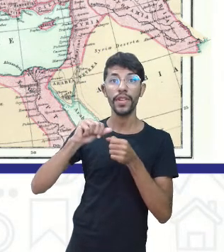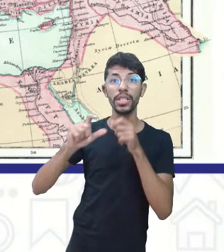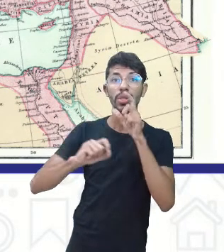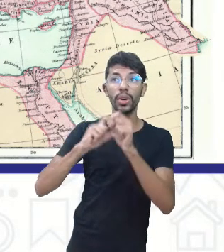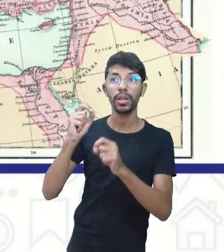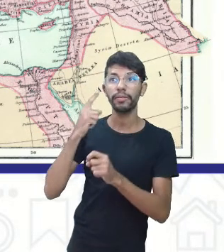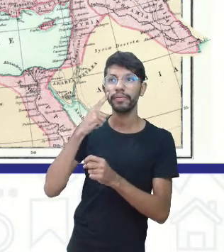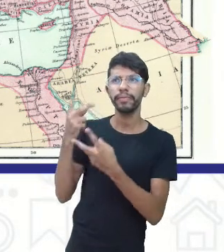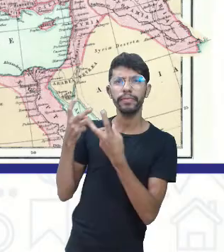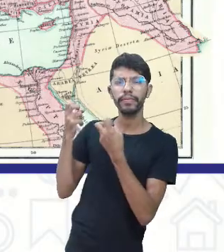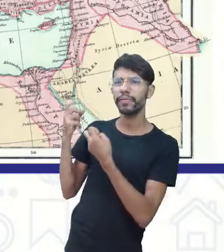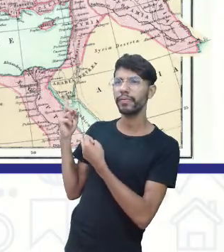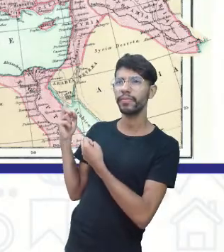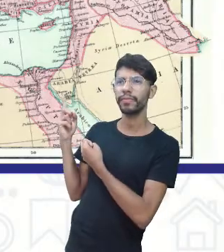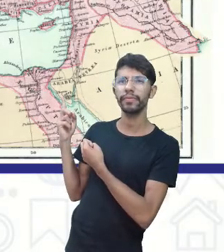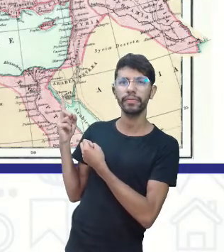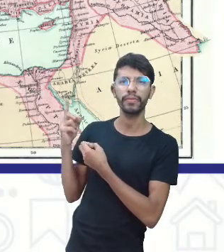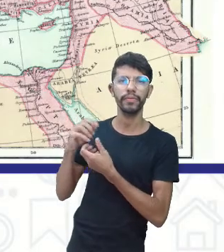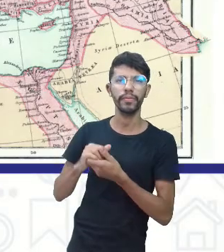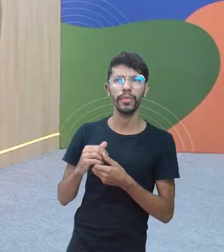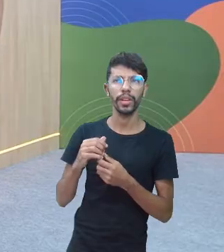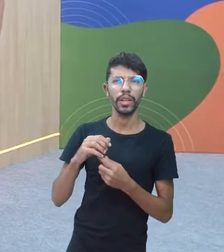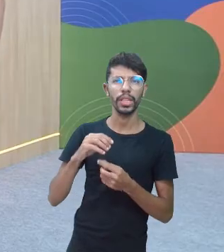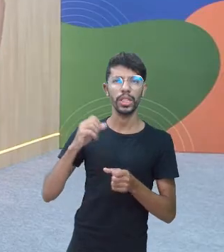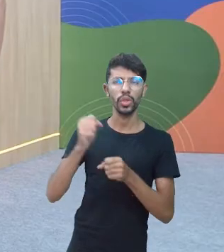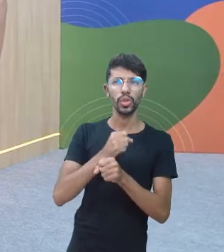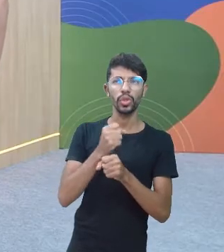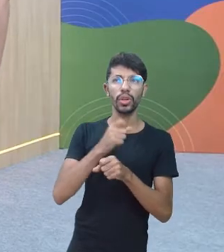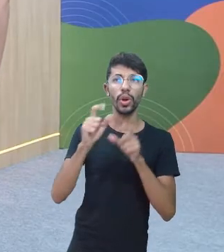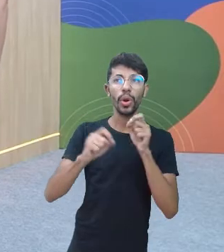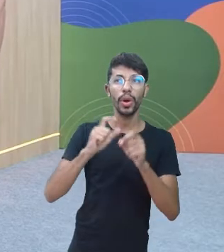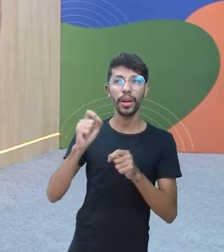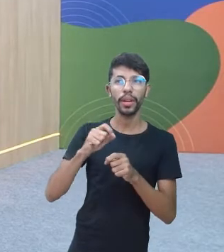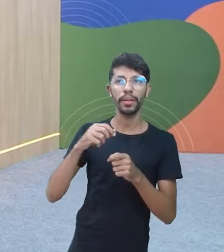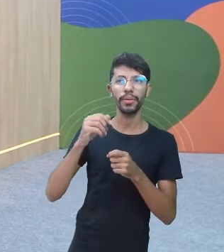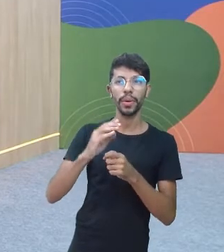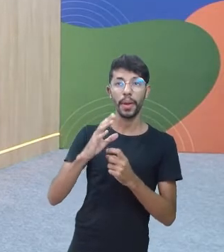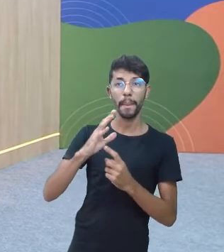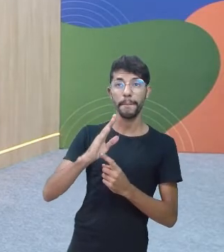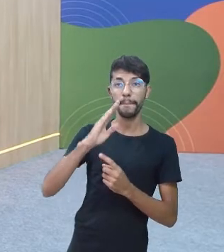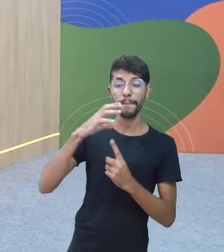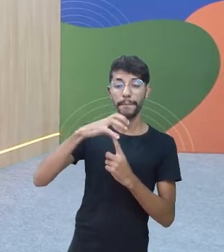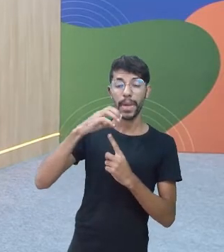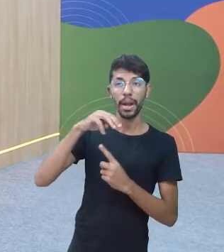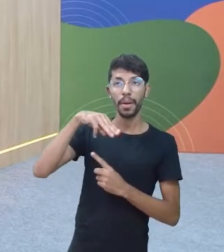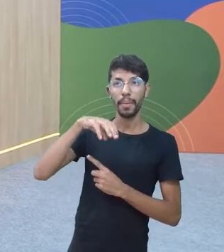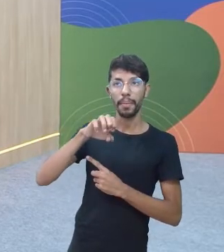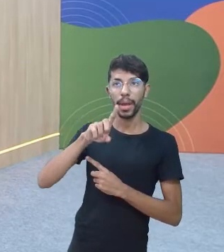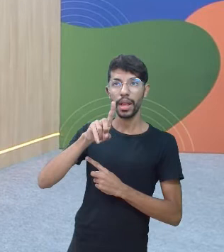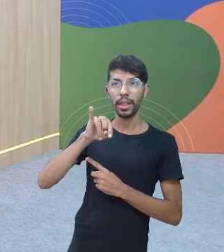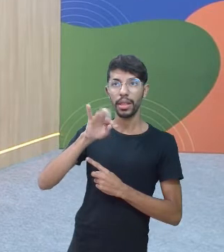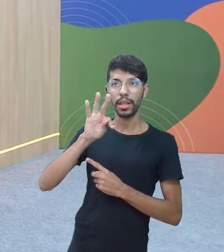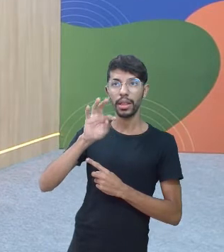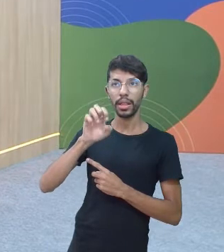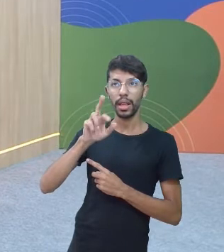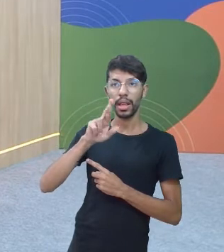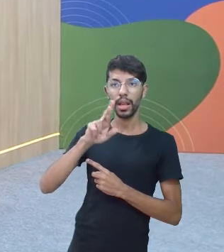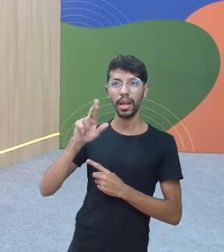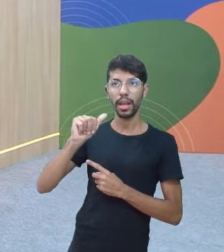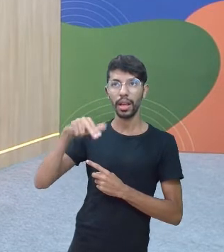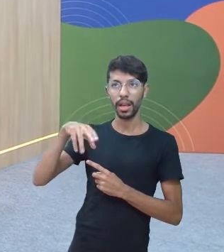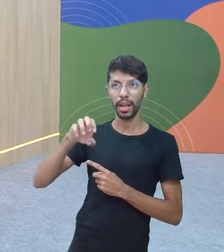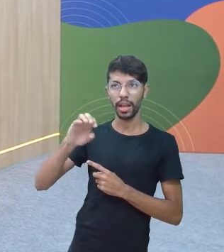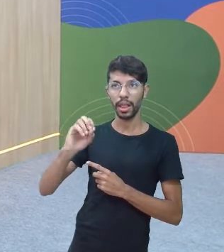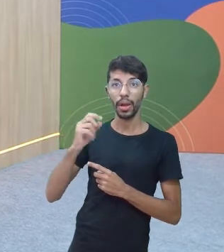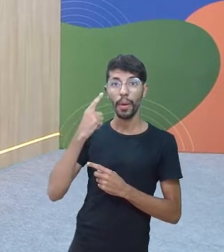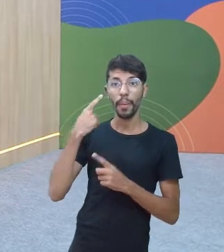ó, de fato, um império mediterrâneo. Eu estou dizendo mediterrâneo porque esse mar aqui, ó, que vocês podem observar